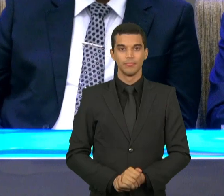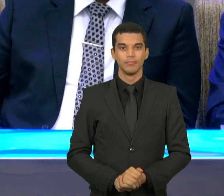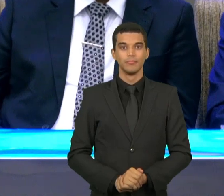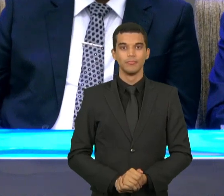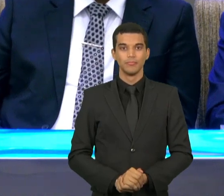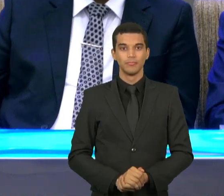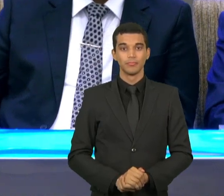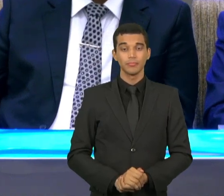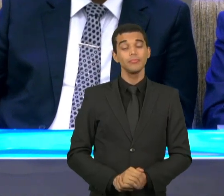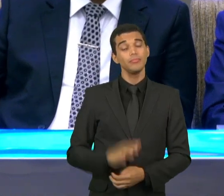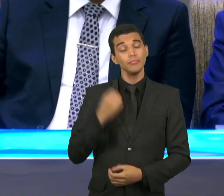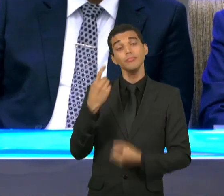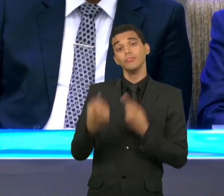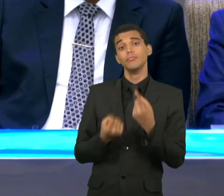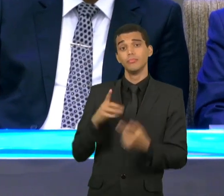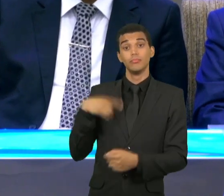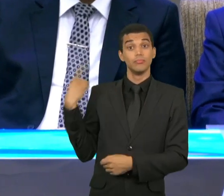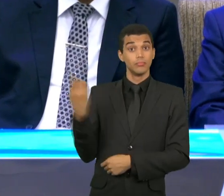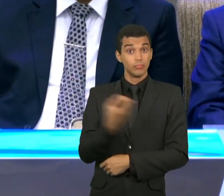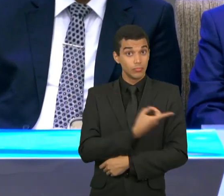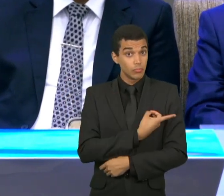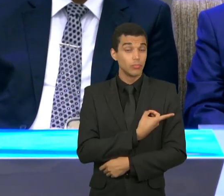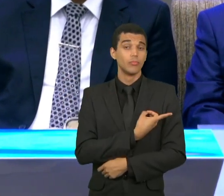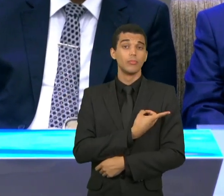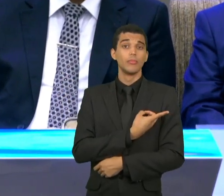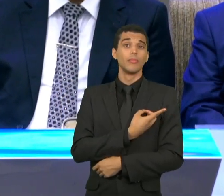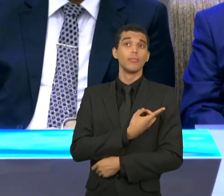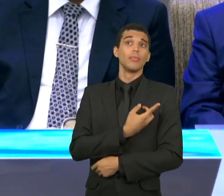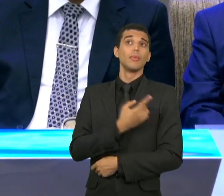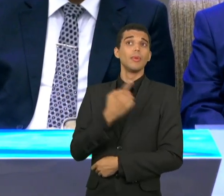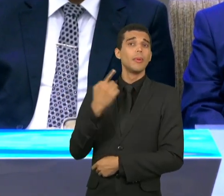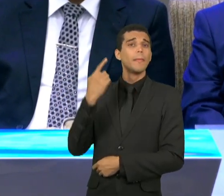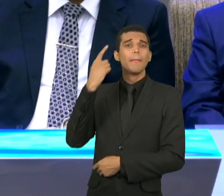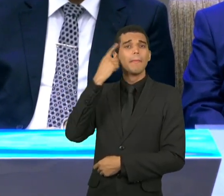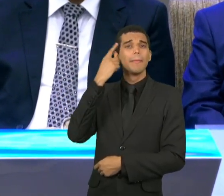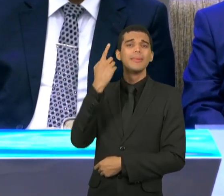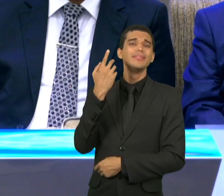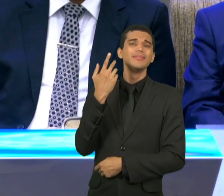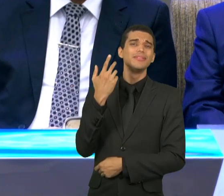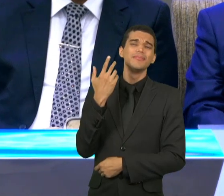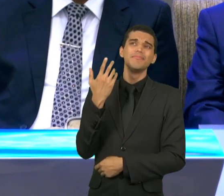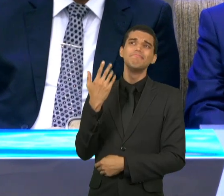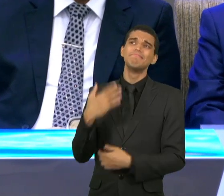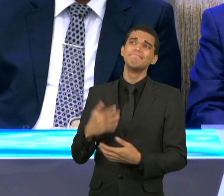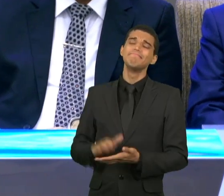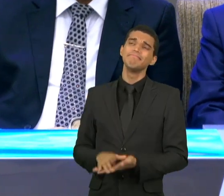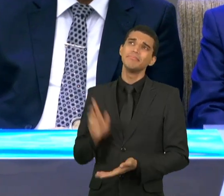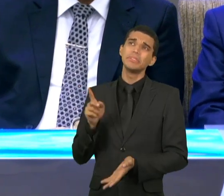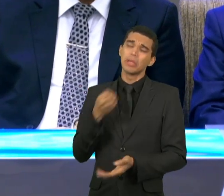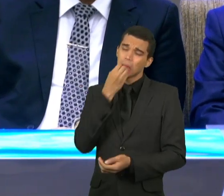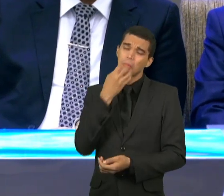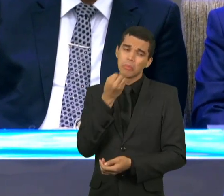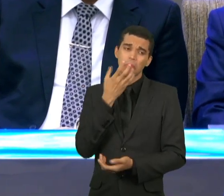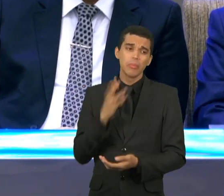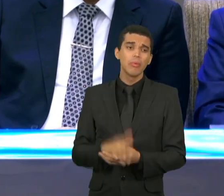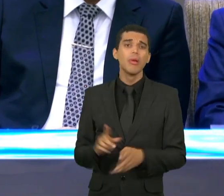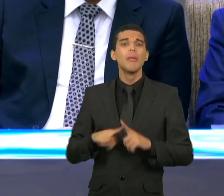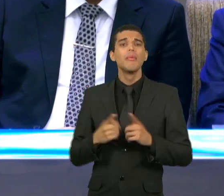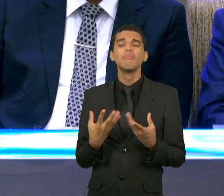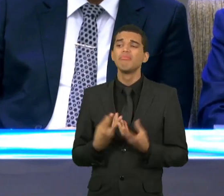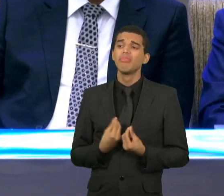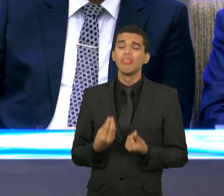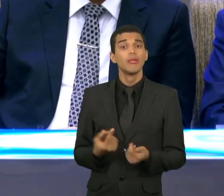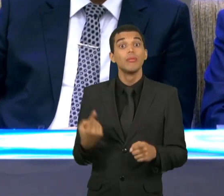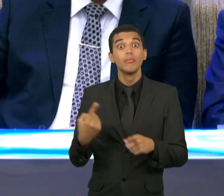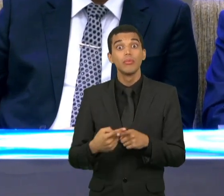E sabe, às vezes a gente não responde a isso muito empolgadamente, porque a gente